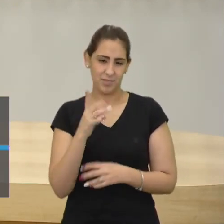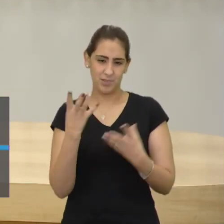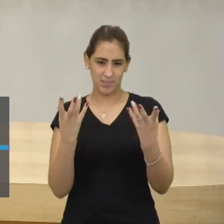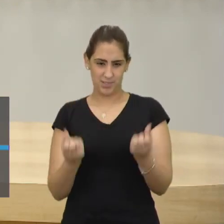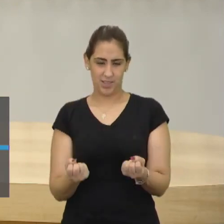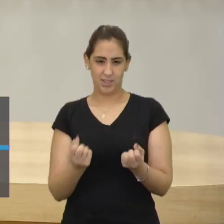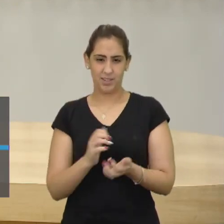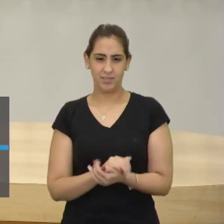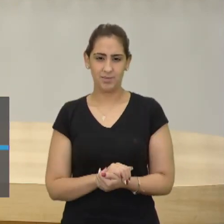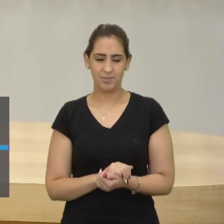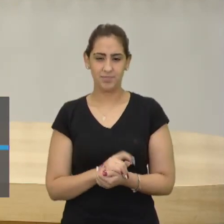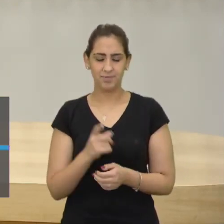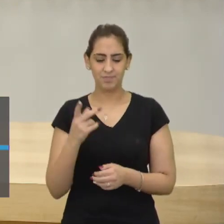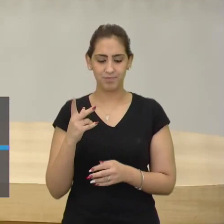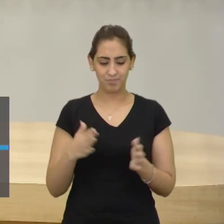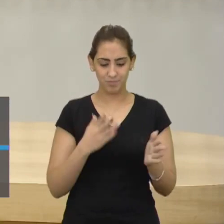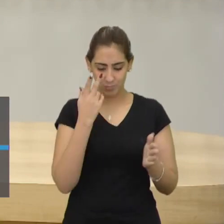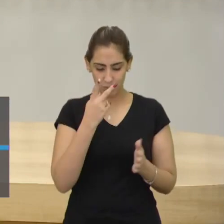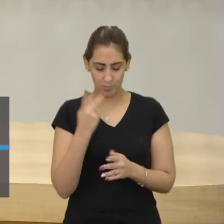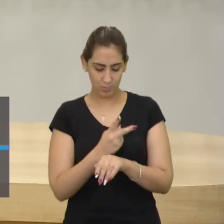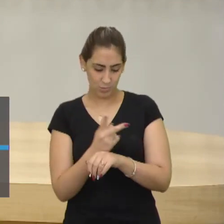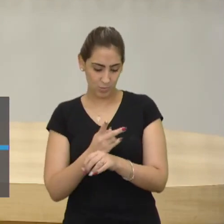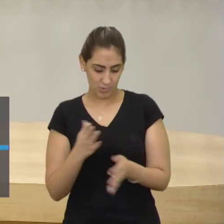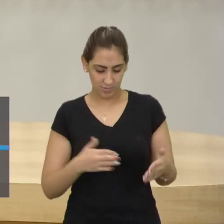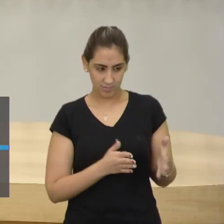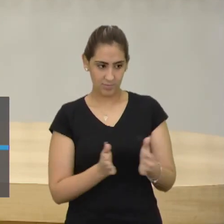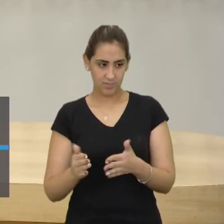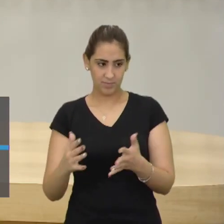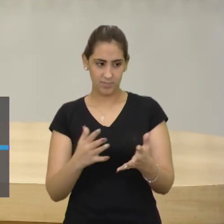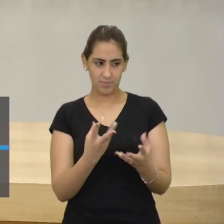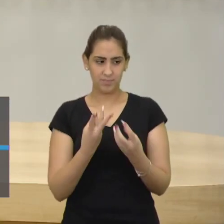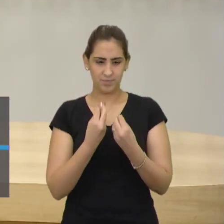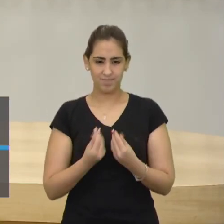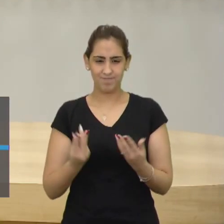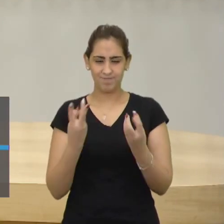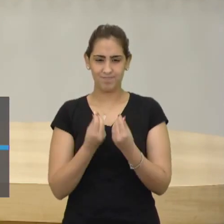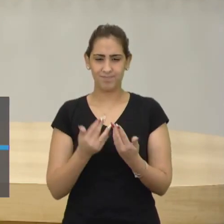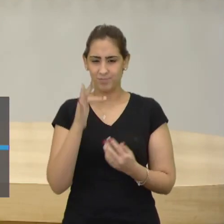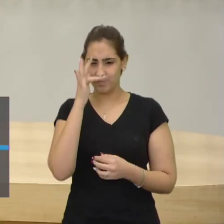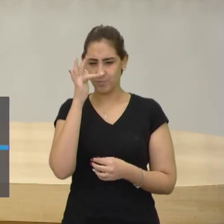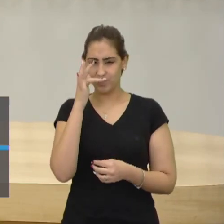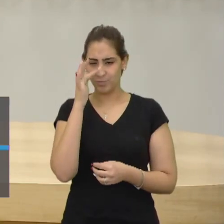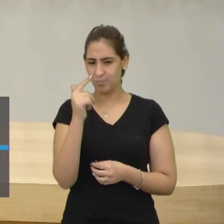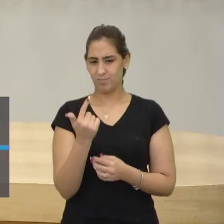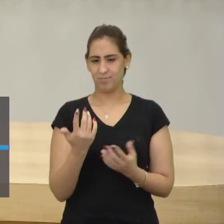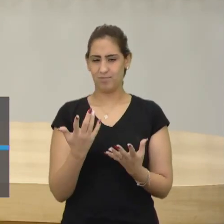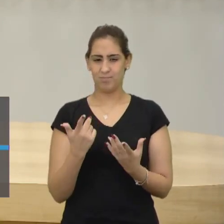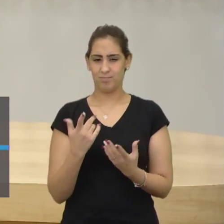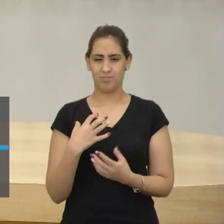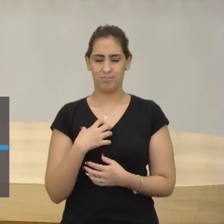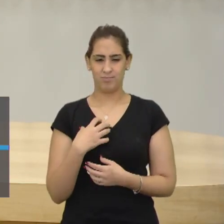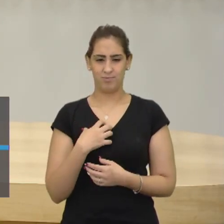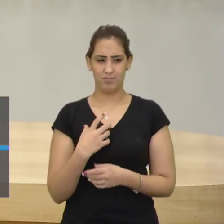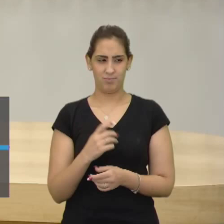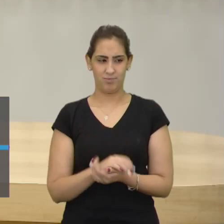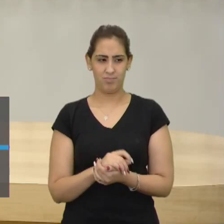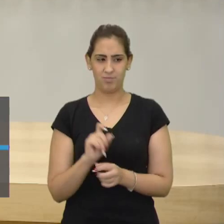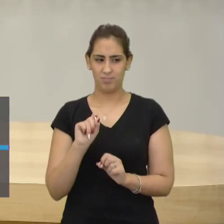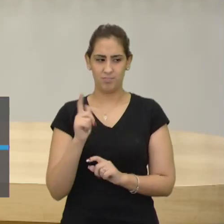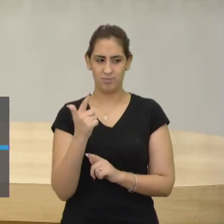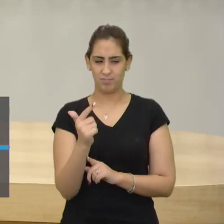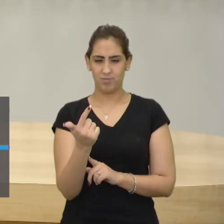oposto. Em vez de procurar a essência das ervas daninhas, é mais fácil procurar o que não é uma erva